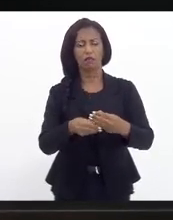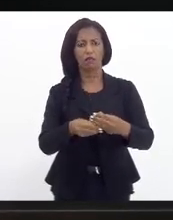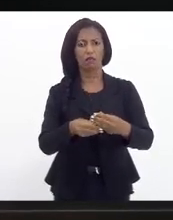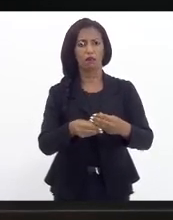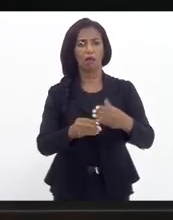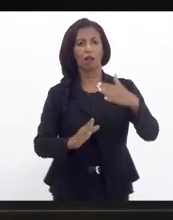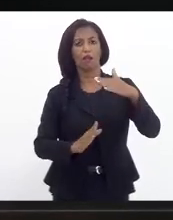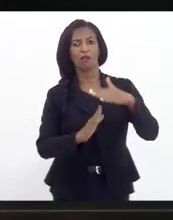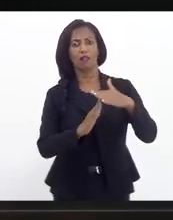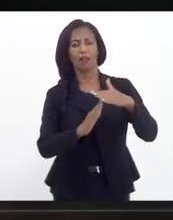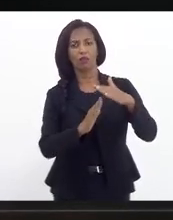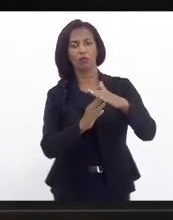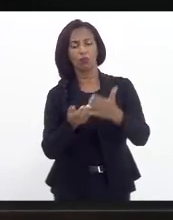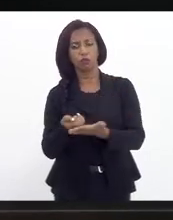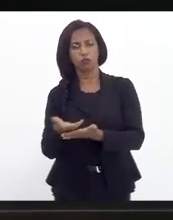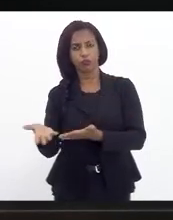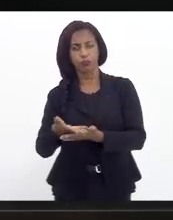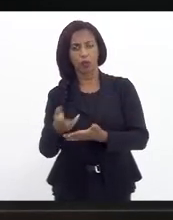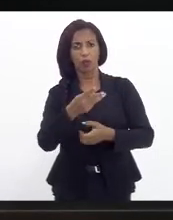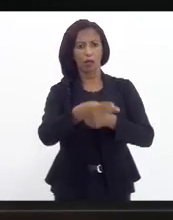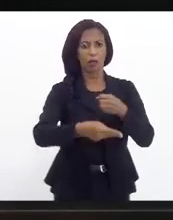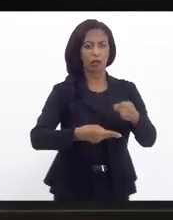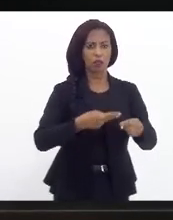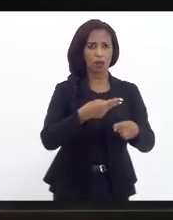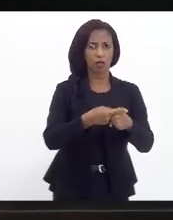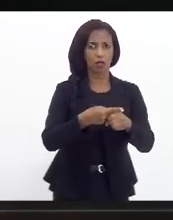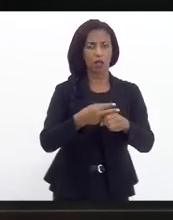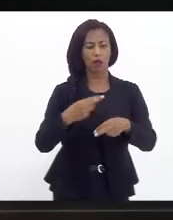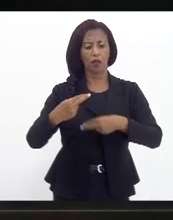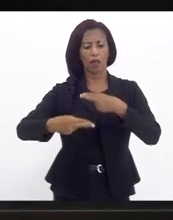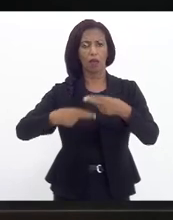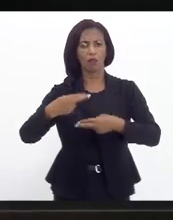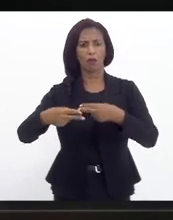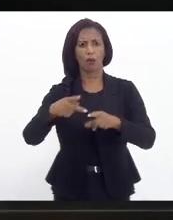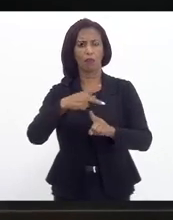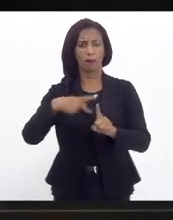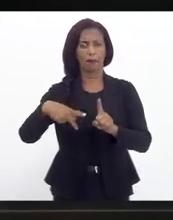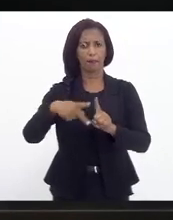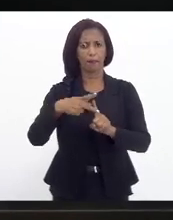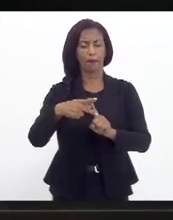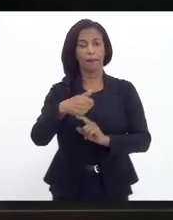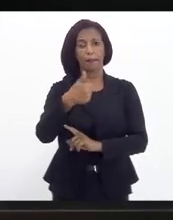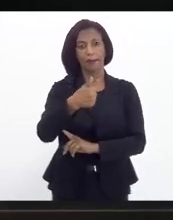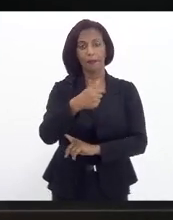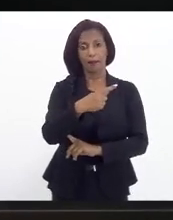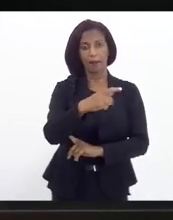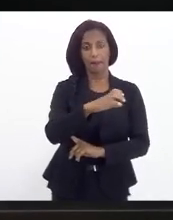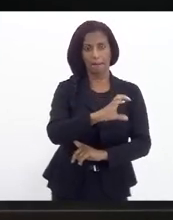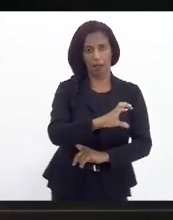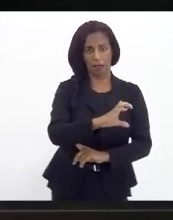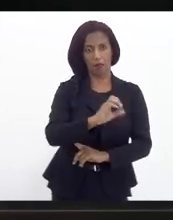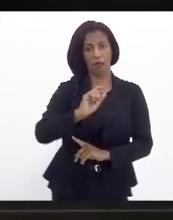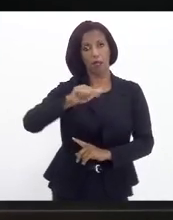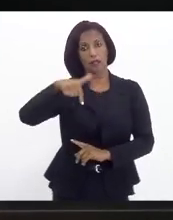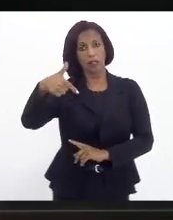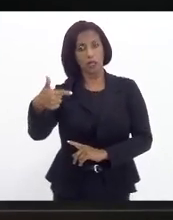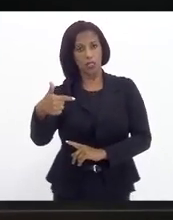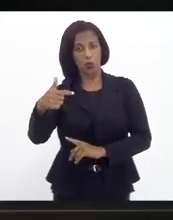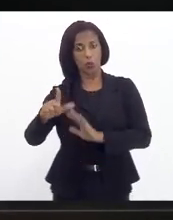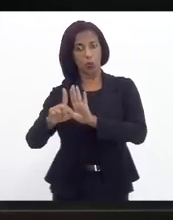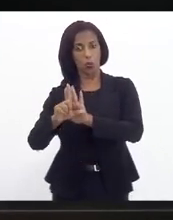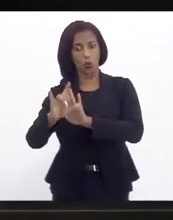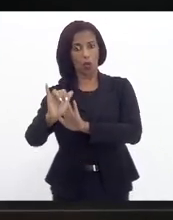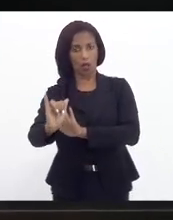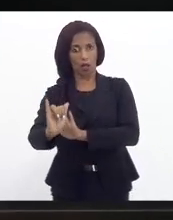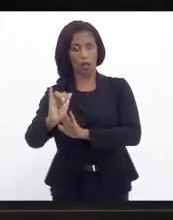teto de gastos, triênio e a reforma da Previdência. Primeiro a PEC e depois a Lei Complementar. Ok?